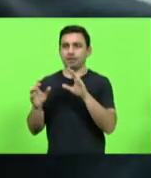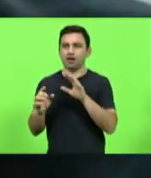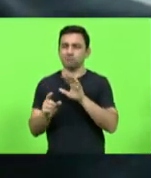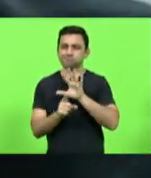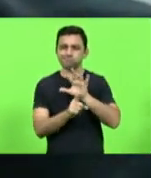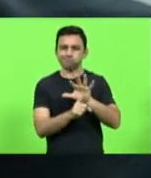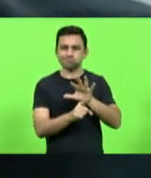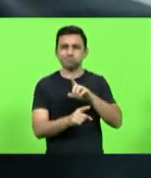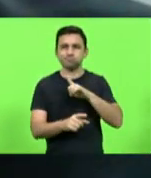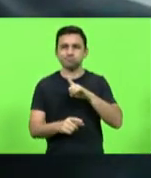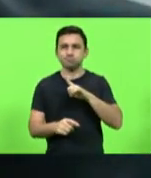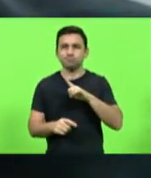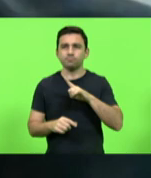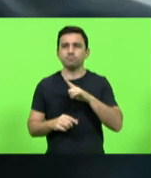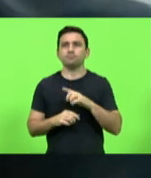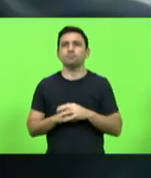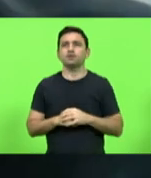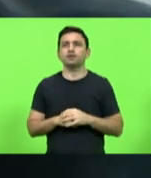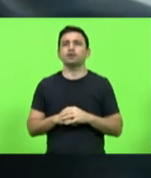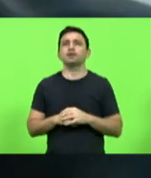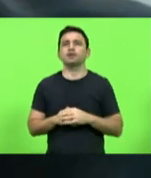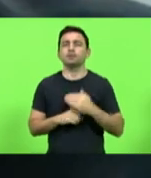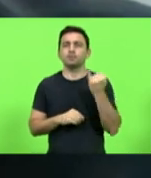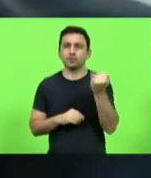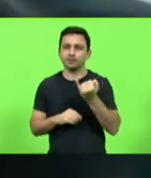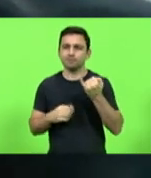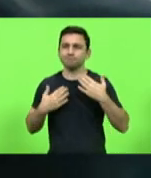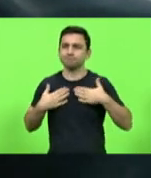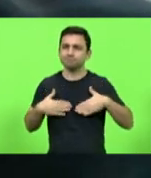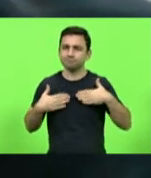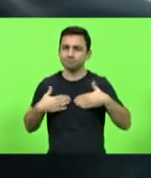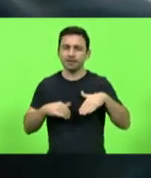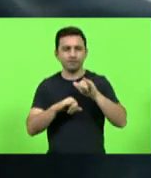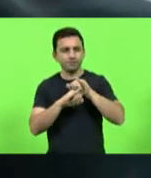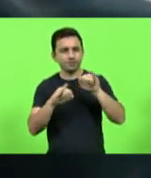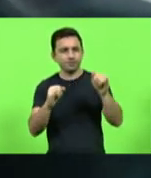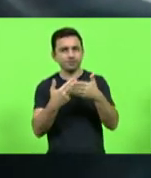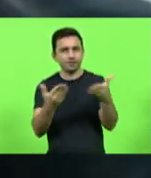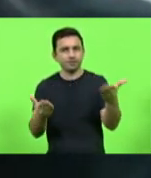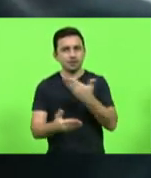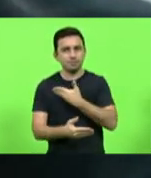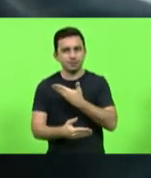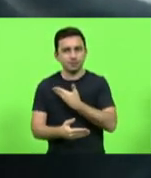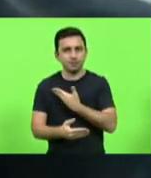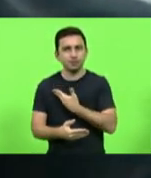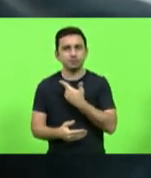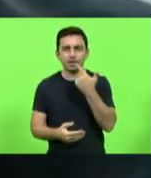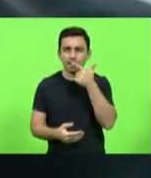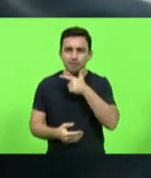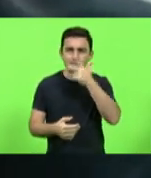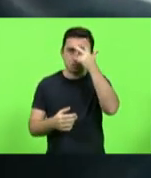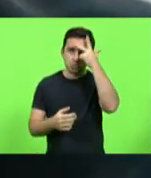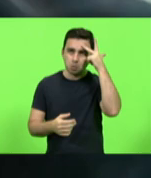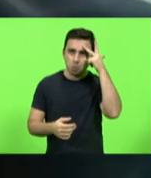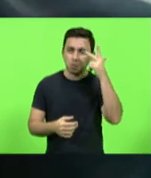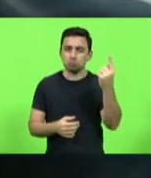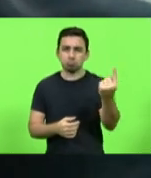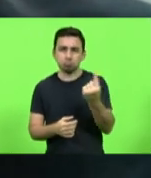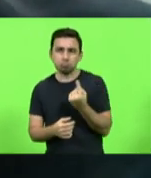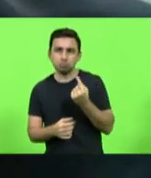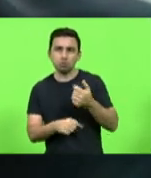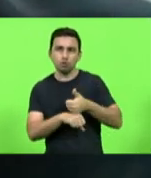aqui, Vieira, que nós podemos sair totalmente tranquilos e dizer aos nossos colegas que estamos recebendo pessoas, psicólogos, psicólogas